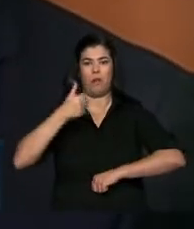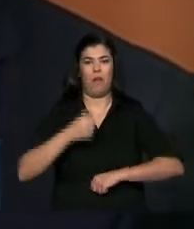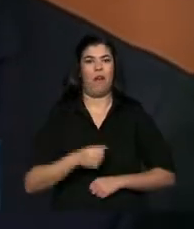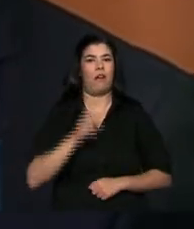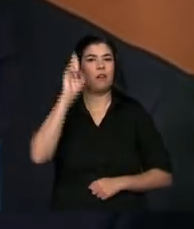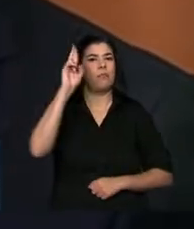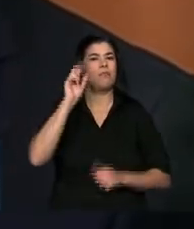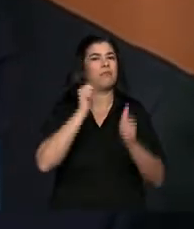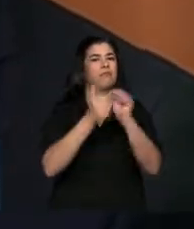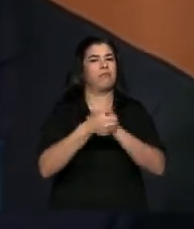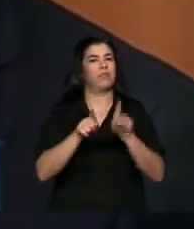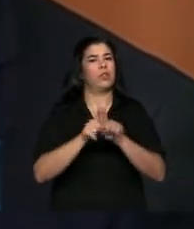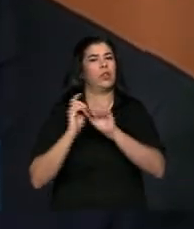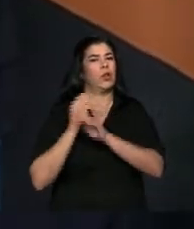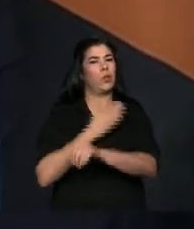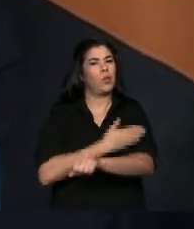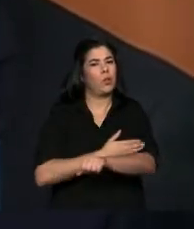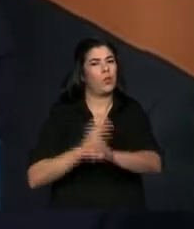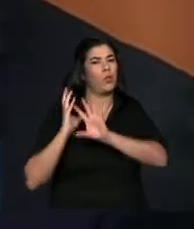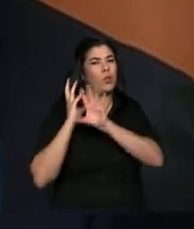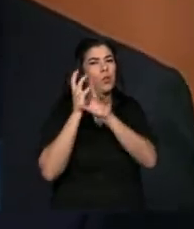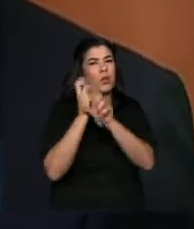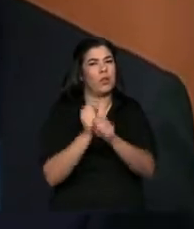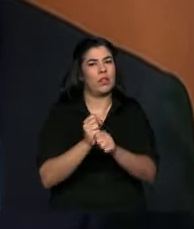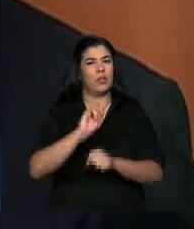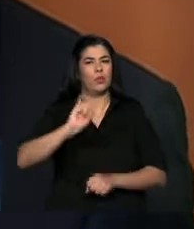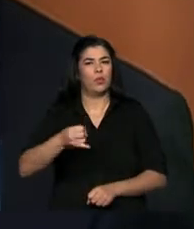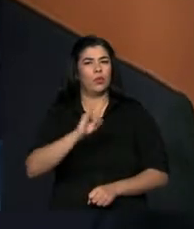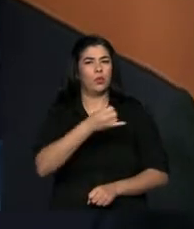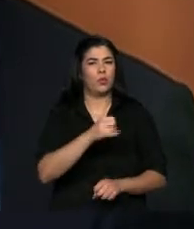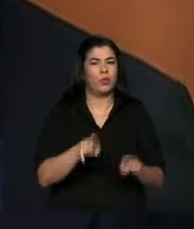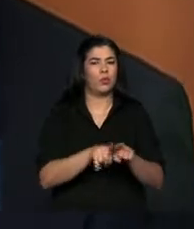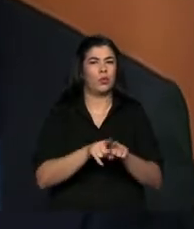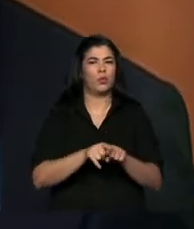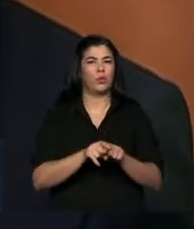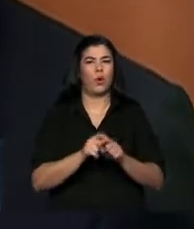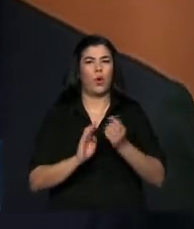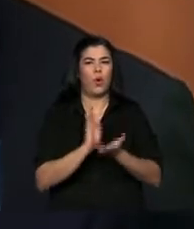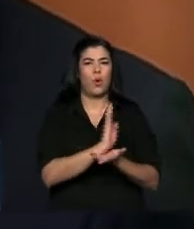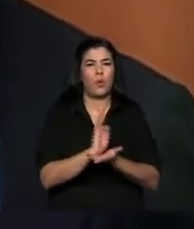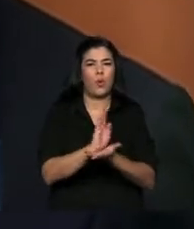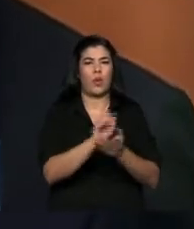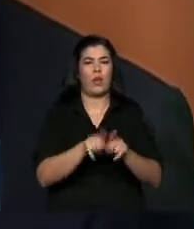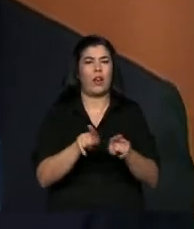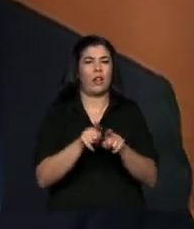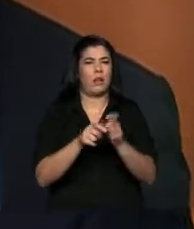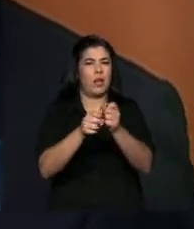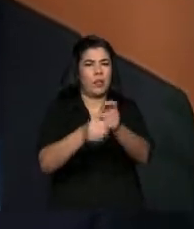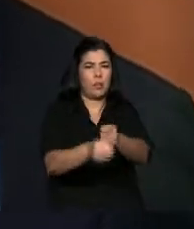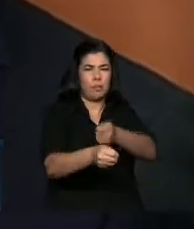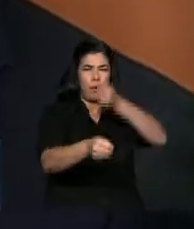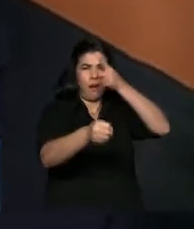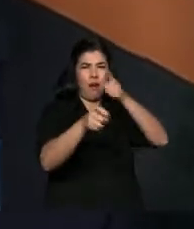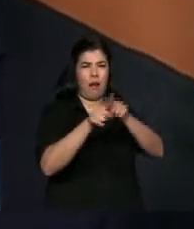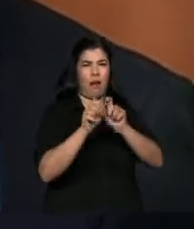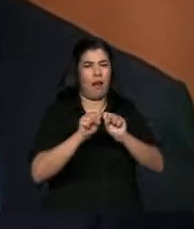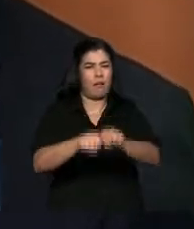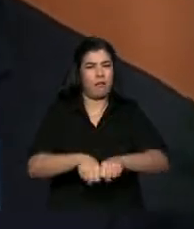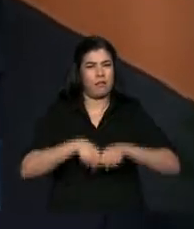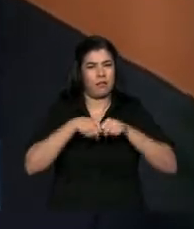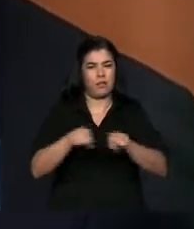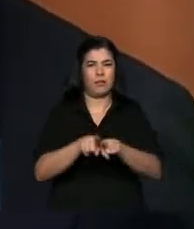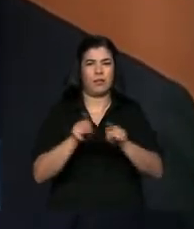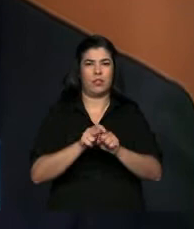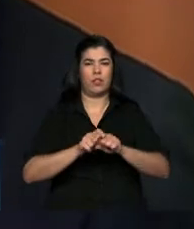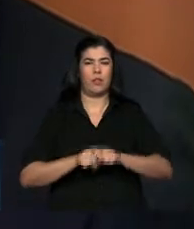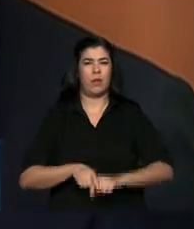modalidades que a gente já tinha uma tradição, como o judô, a vela, mas outros. Hoje nós temos atletas de tiro com arco, canoagem, nosso